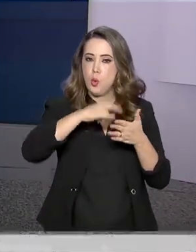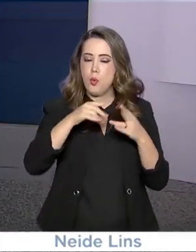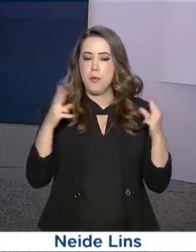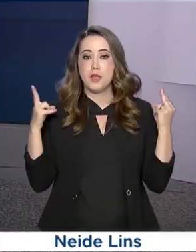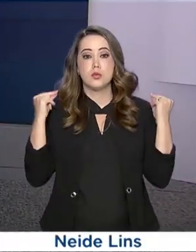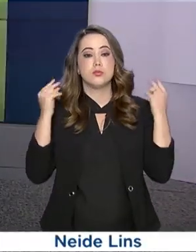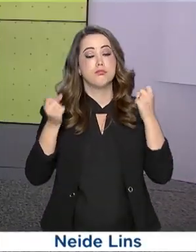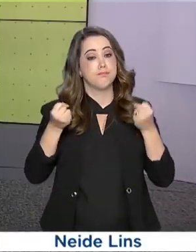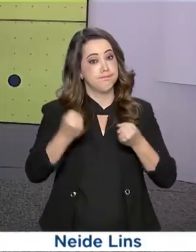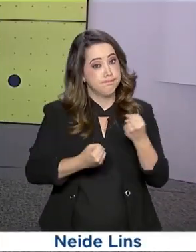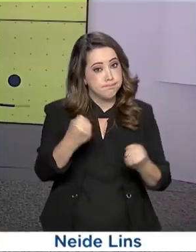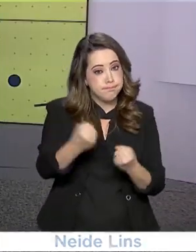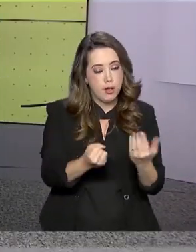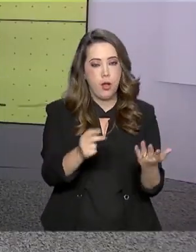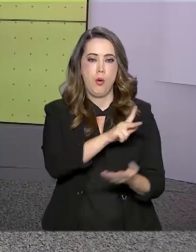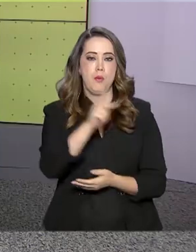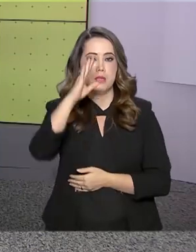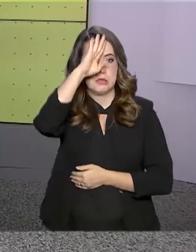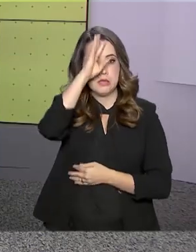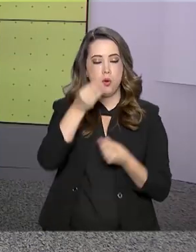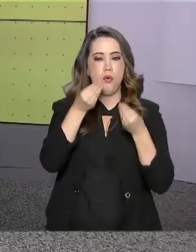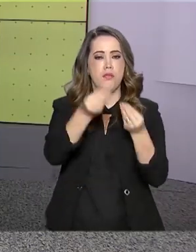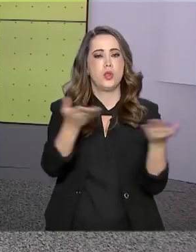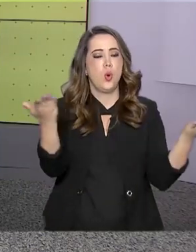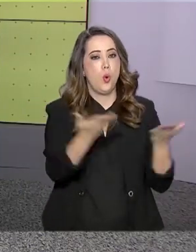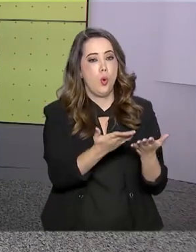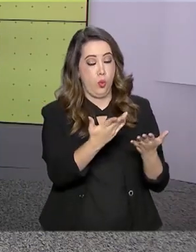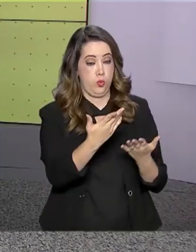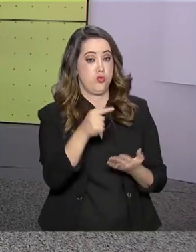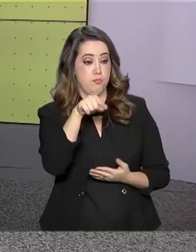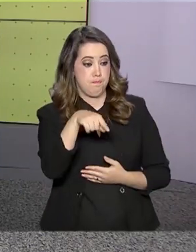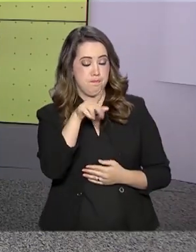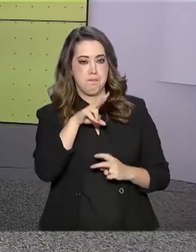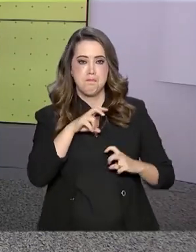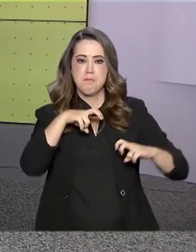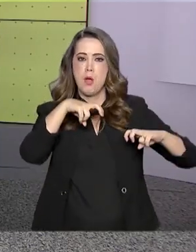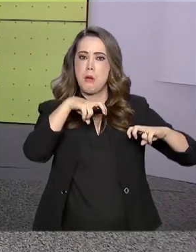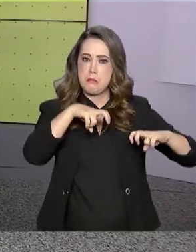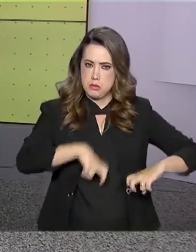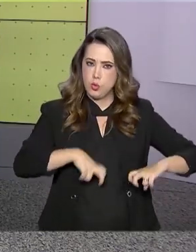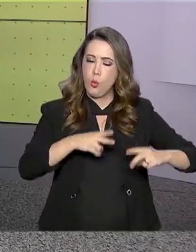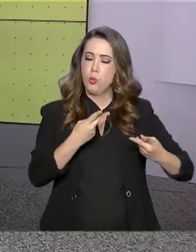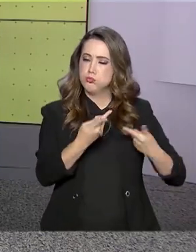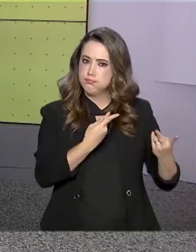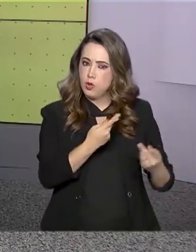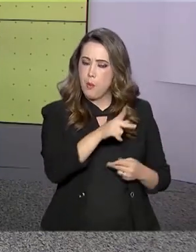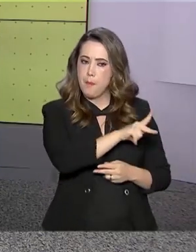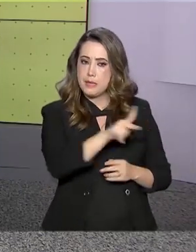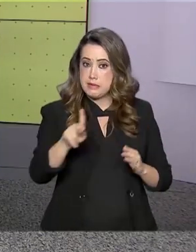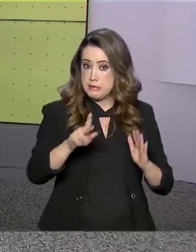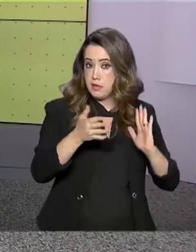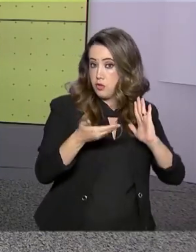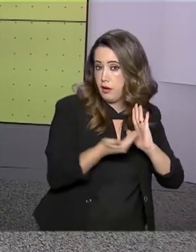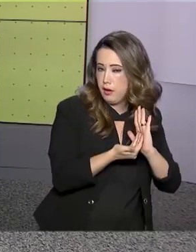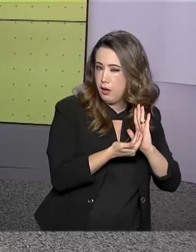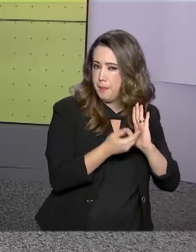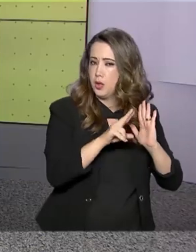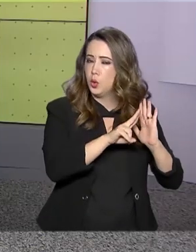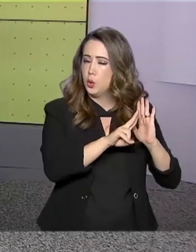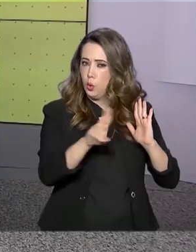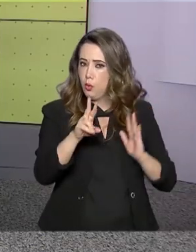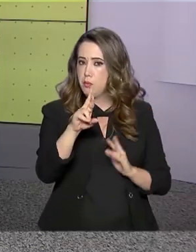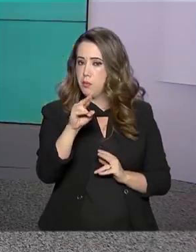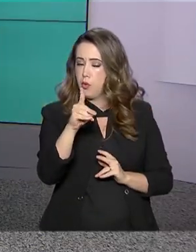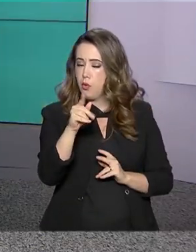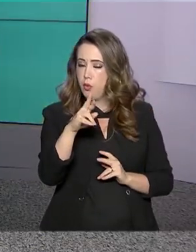habilitação o presidente jair bolsonaro entregou hoje pessoalmente ao presidente da câmara rodrigo maia o projeto de lei que altera o